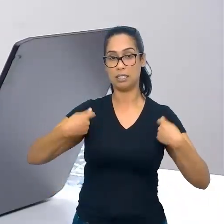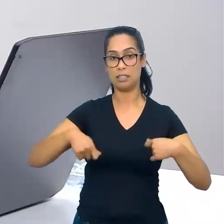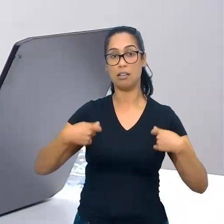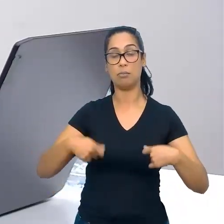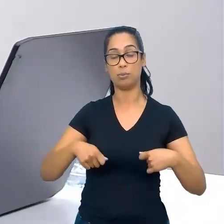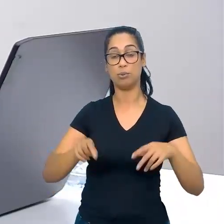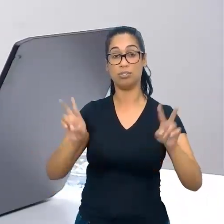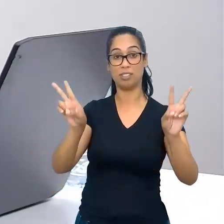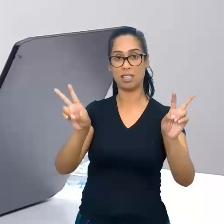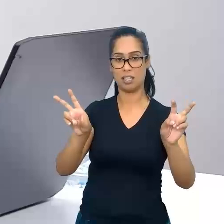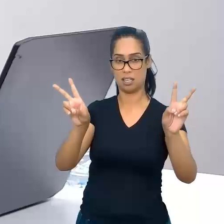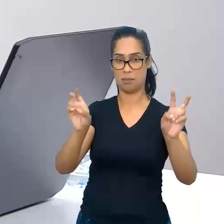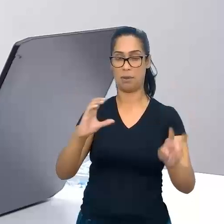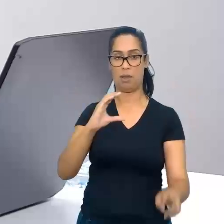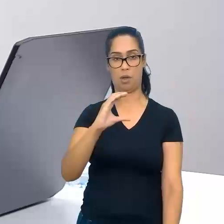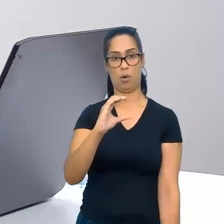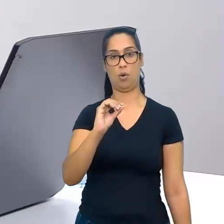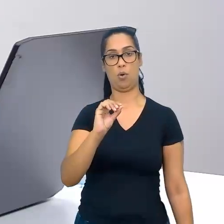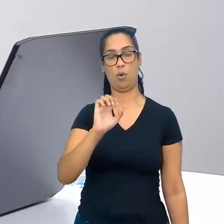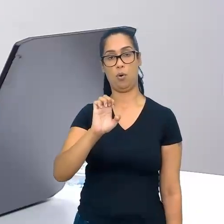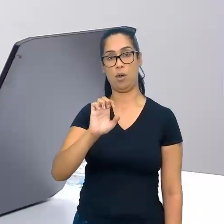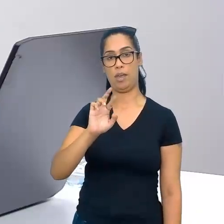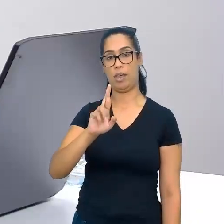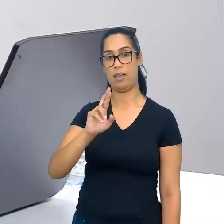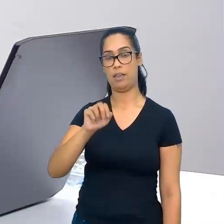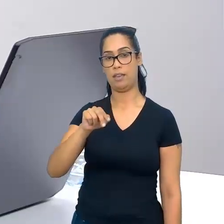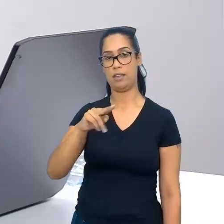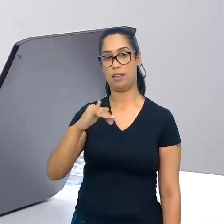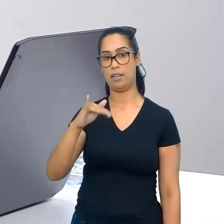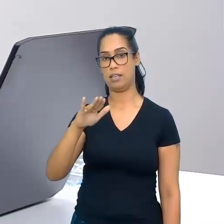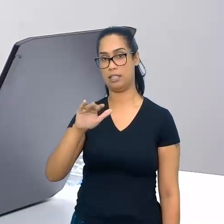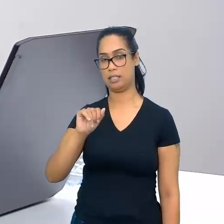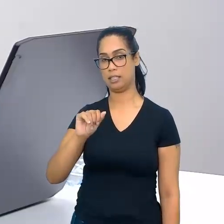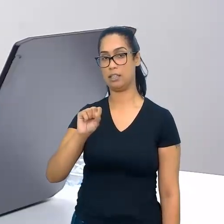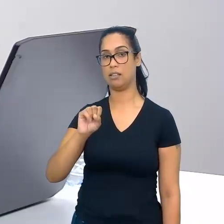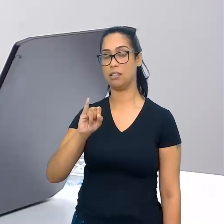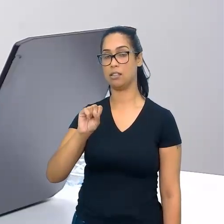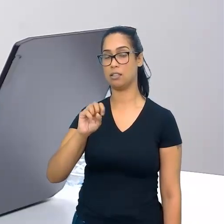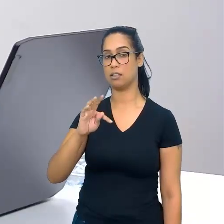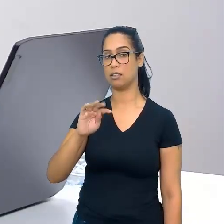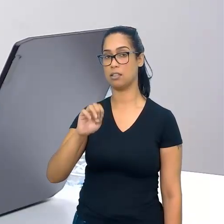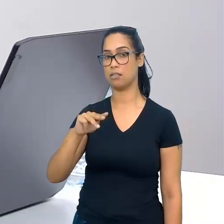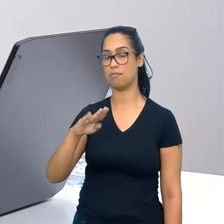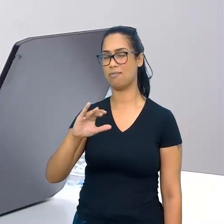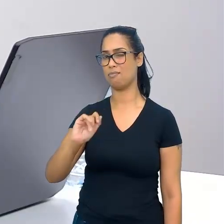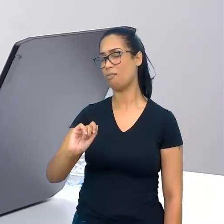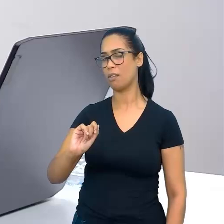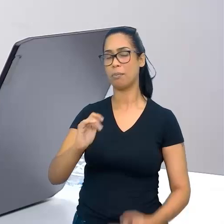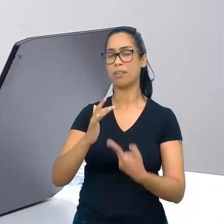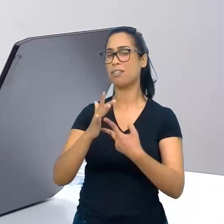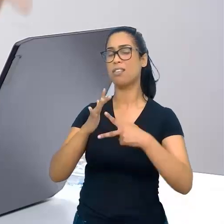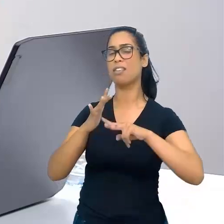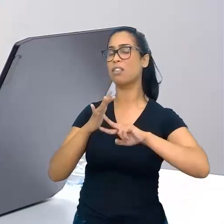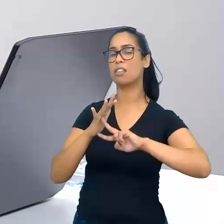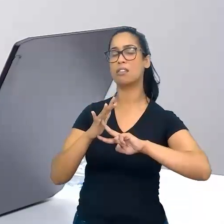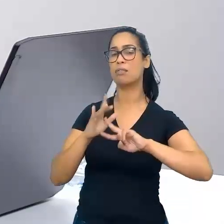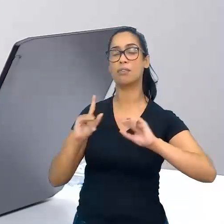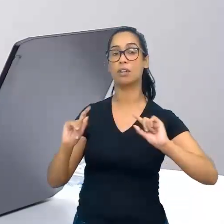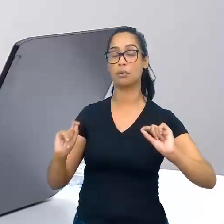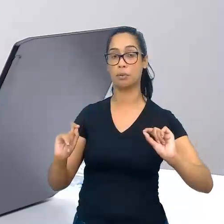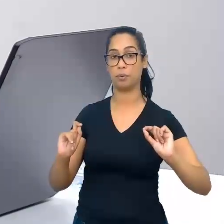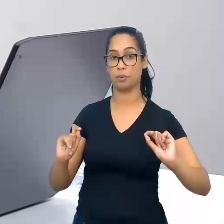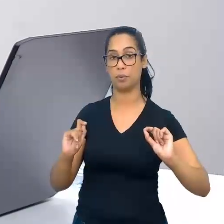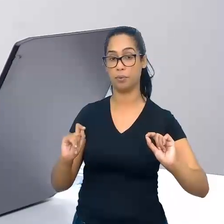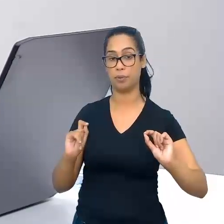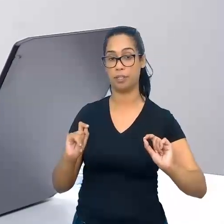como que a nossa formação se dá dentro do nosso ambiente